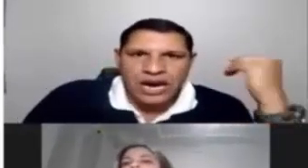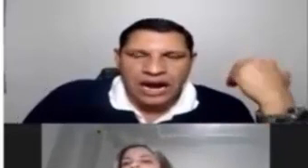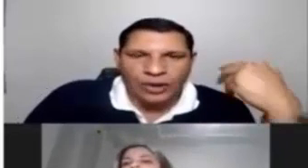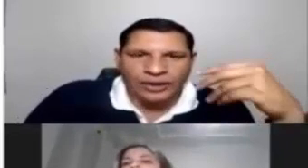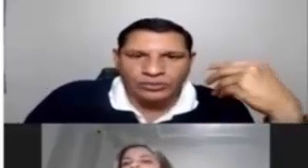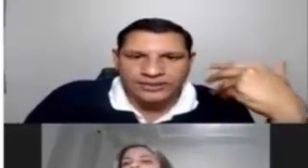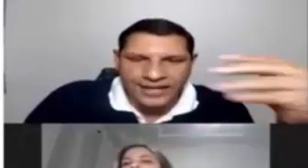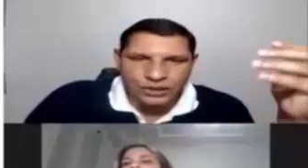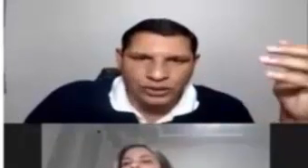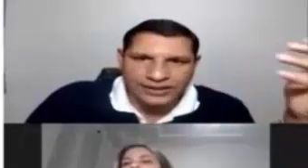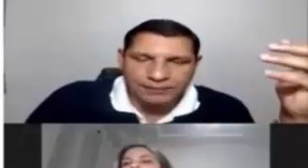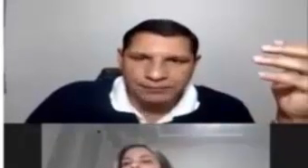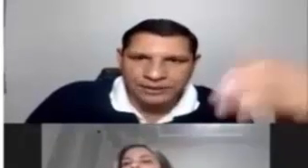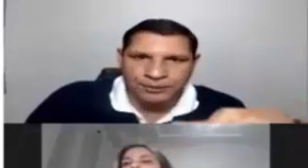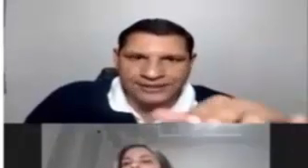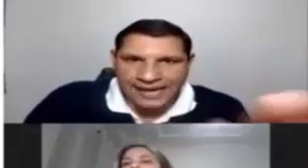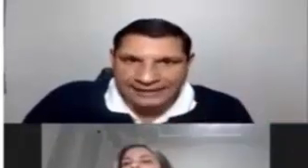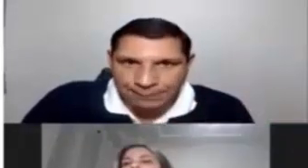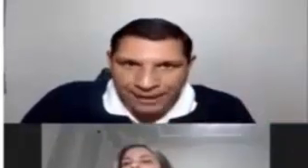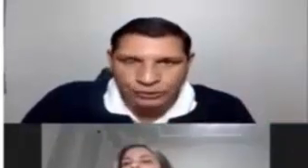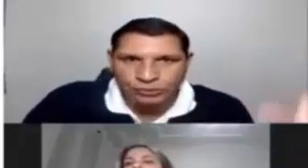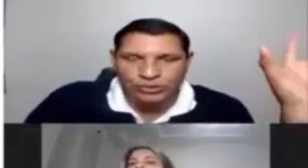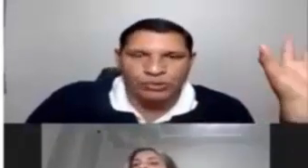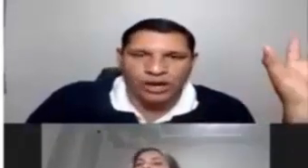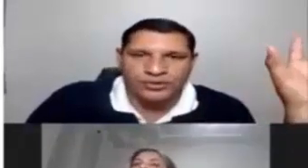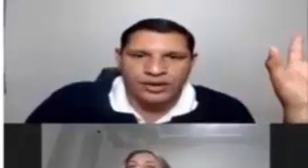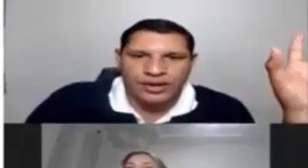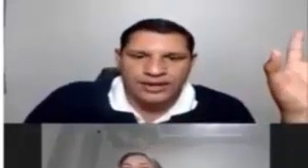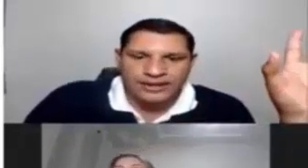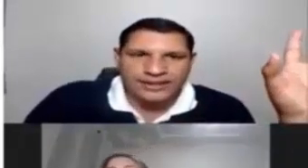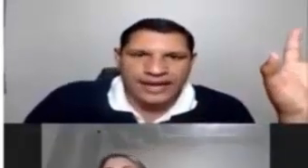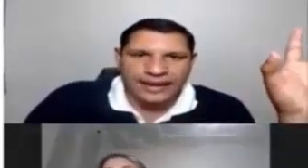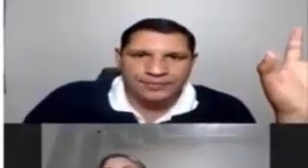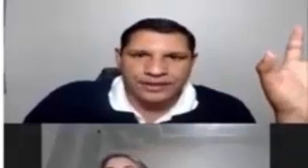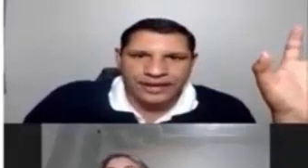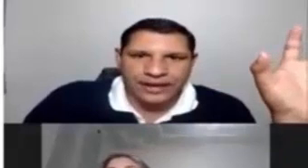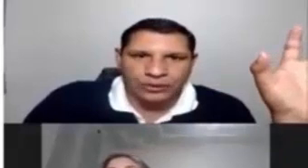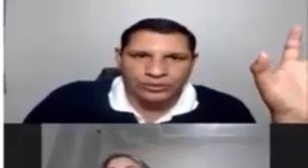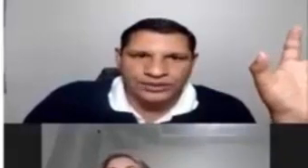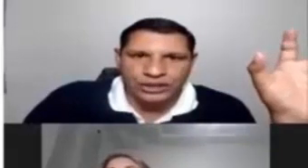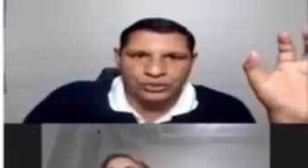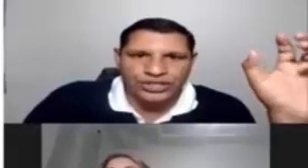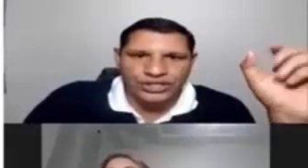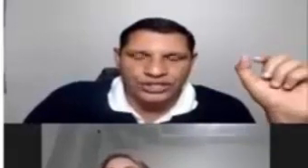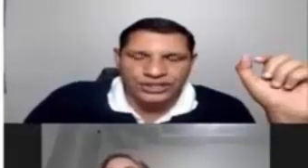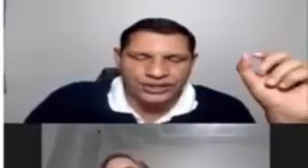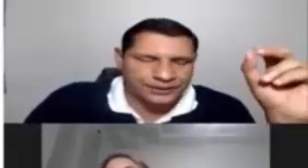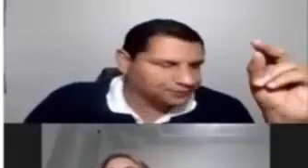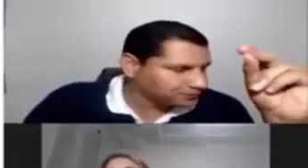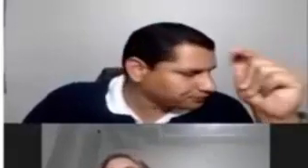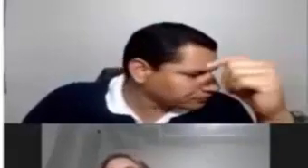agora um texto aqui para a gente poder encerrar essa parte do mundo dos mortos que é o texto de